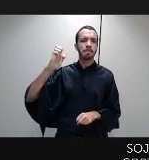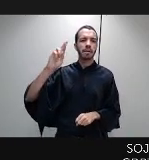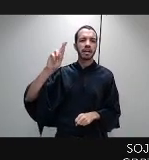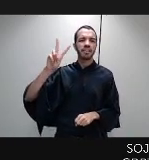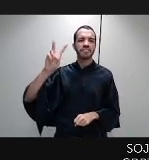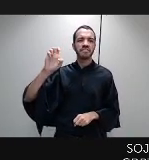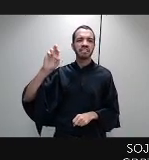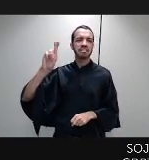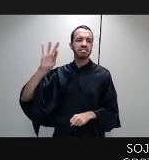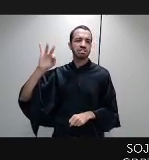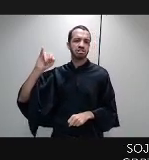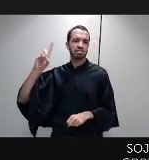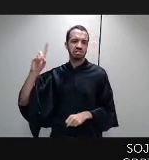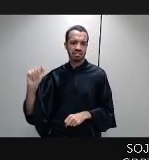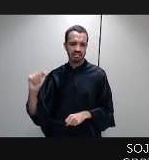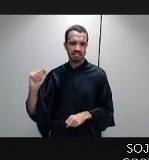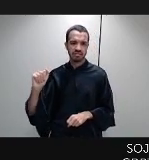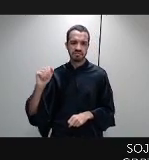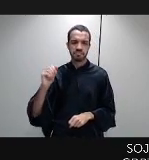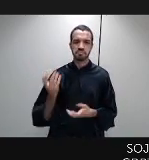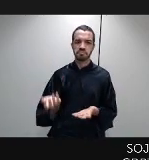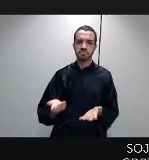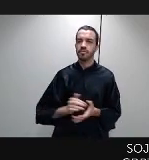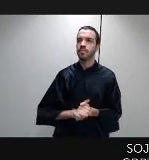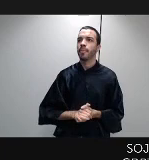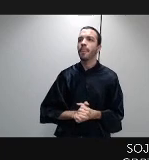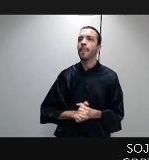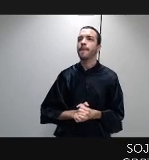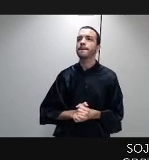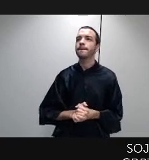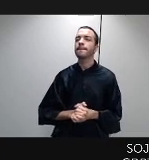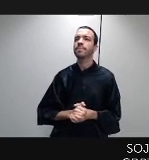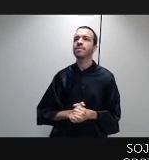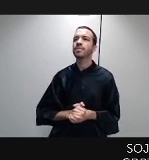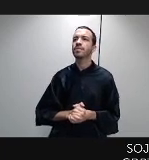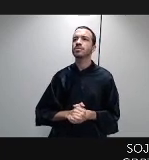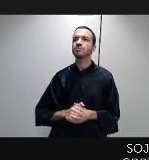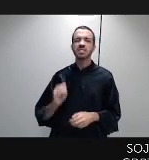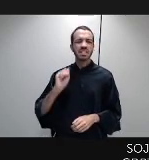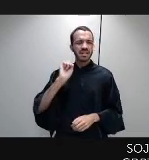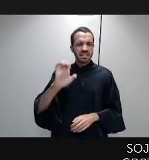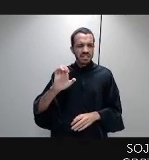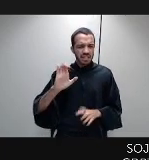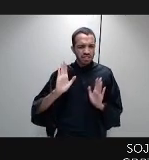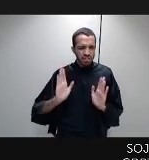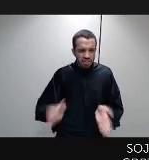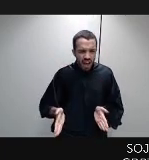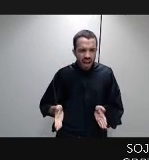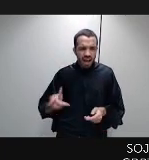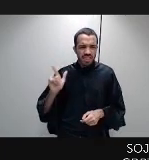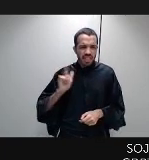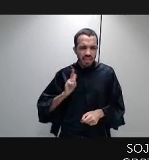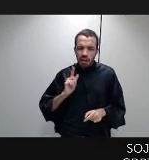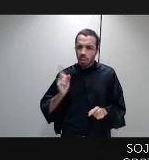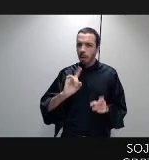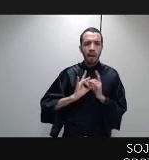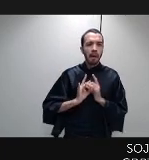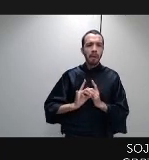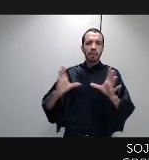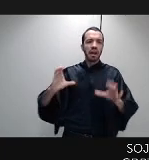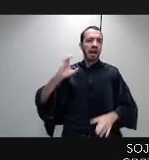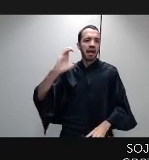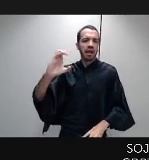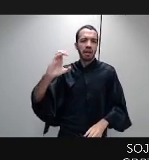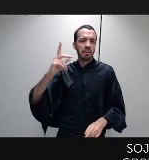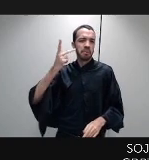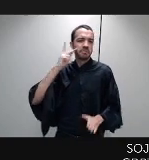fosse competência da Fazenda Pública eu precisava era habilitar crédito lá para fiscalizar e já viu